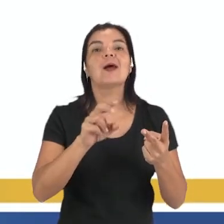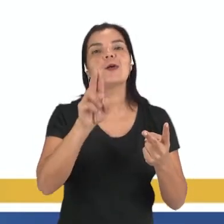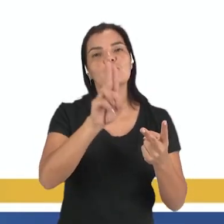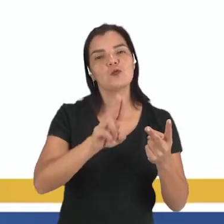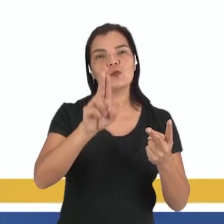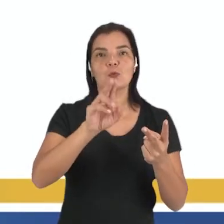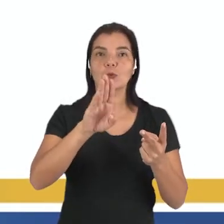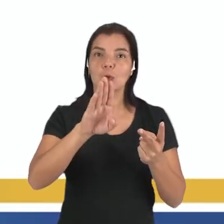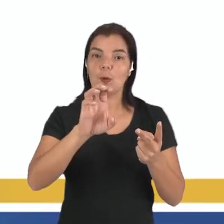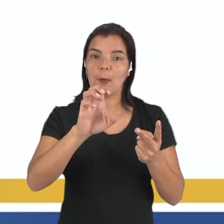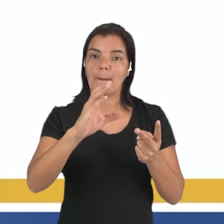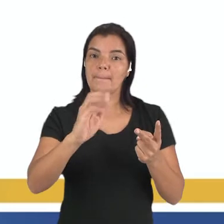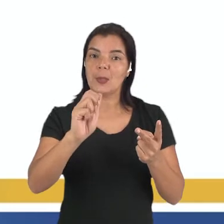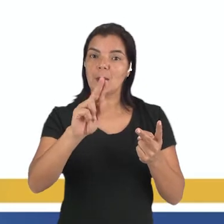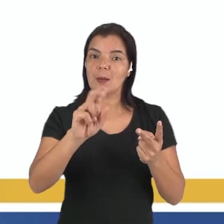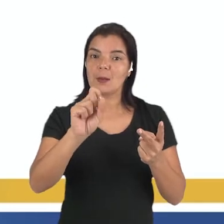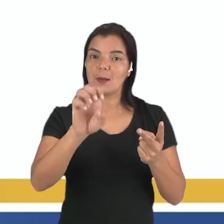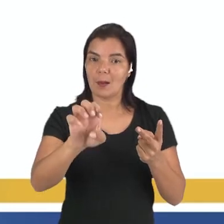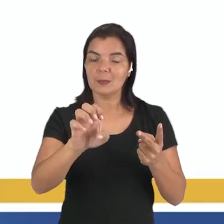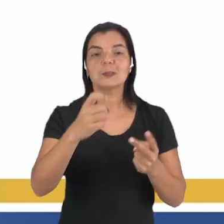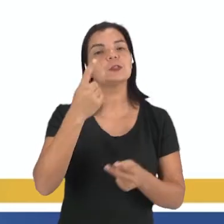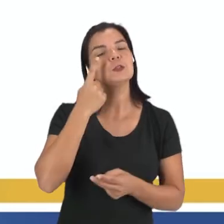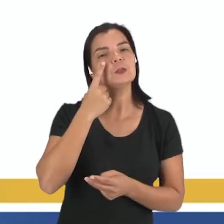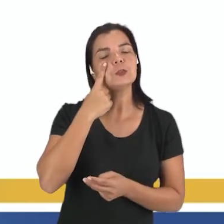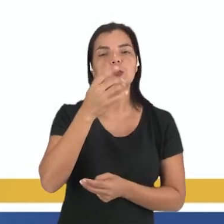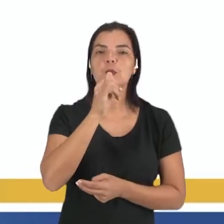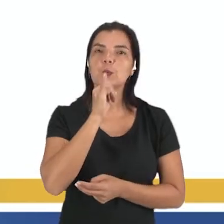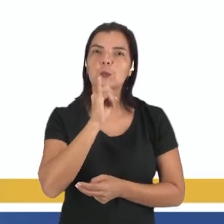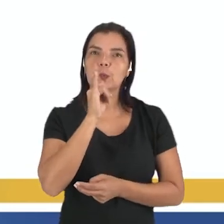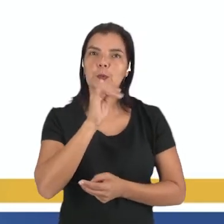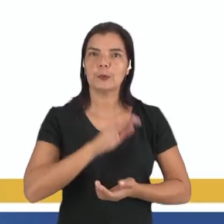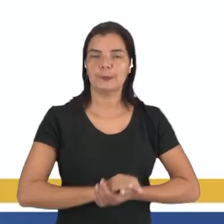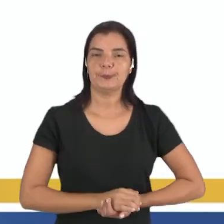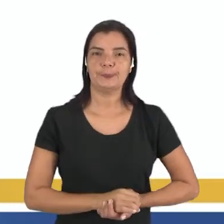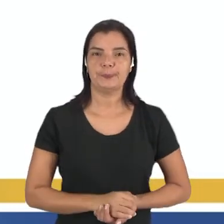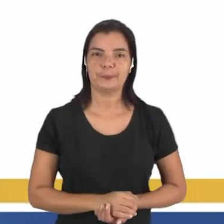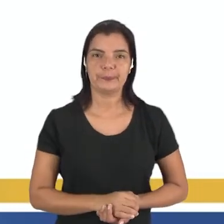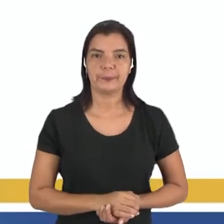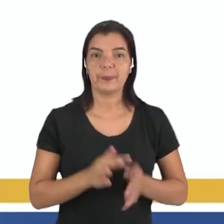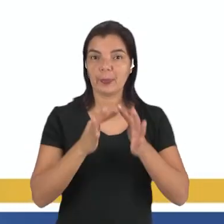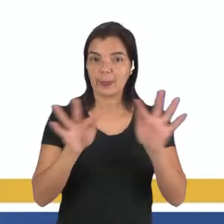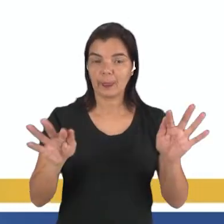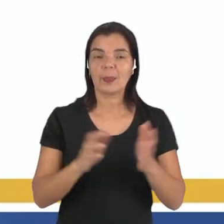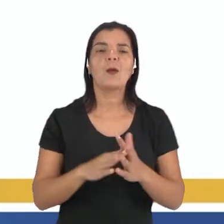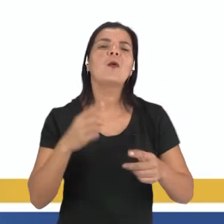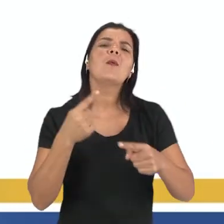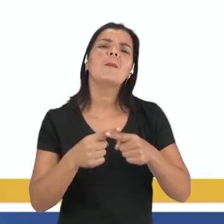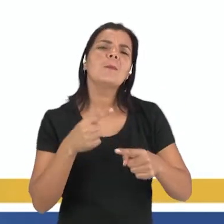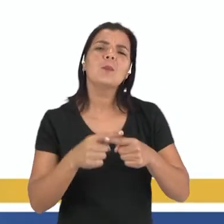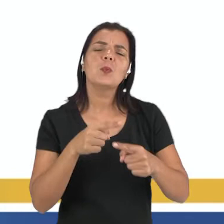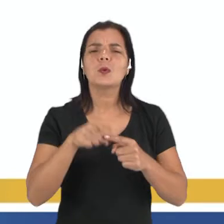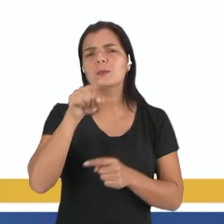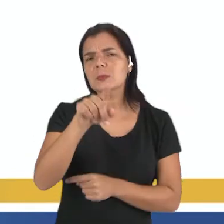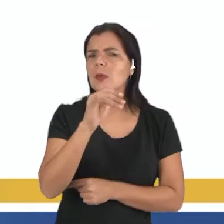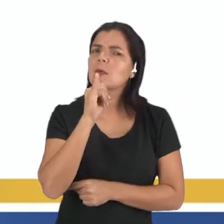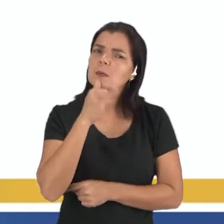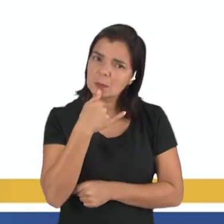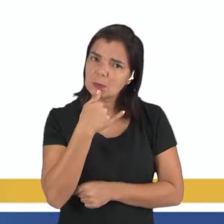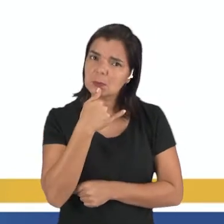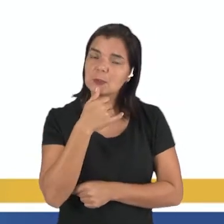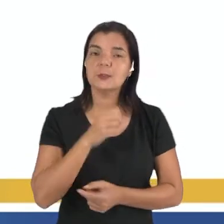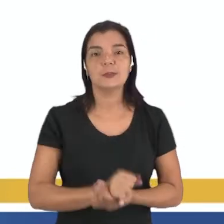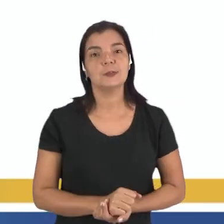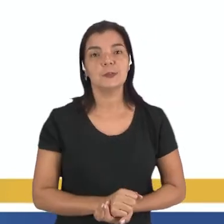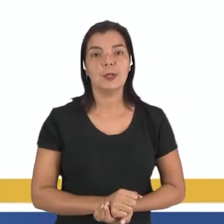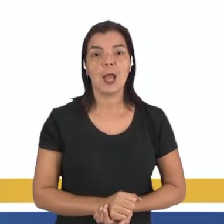resposta, você vai usar o because. Olhem um exemplo. Why are you so sad? Por que você está tão triste? Pergunta.